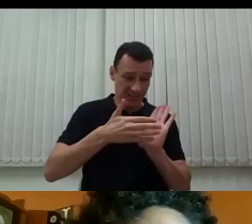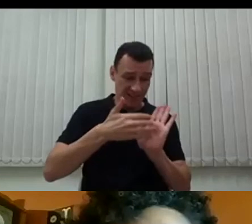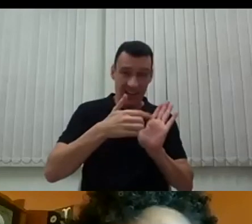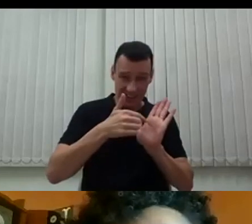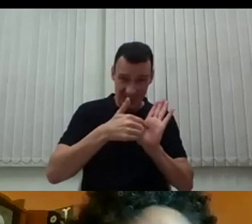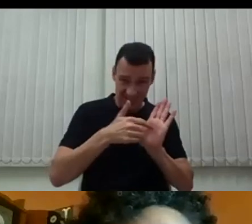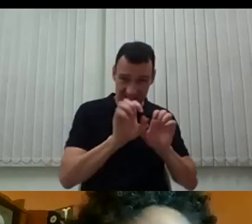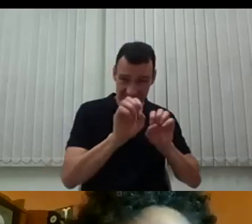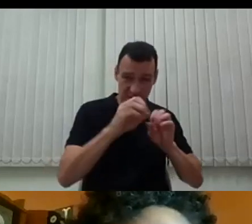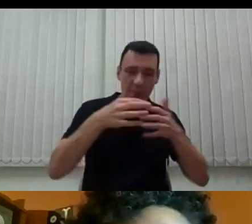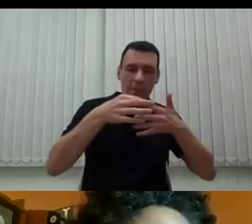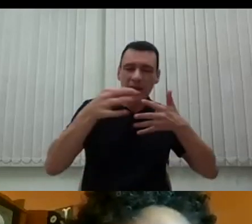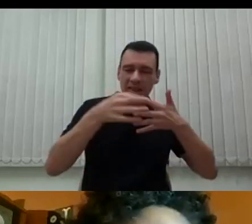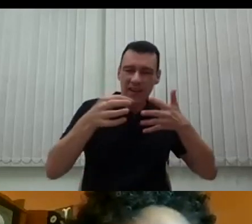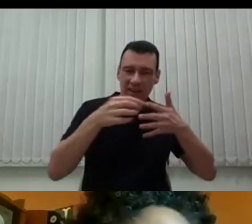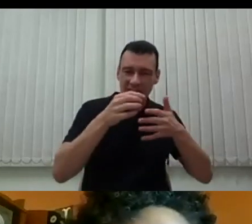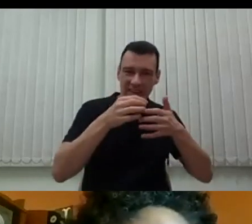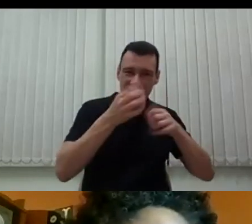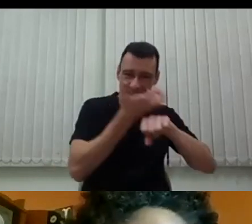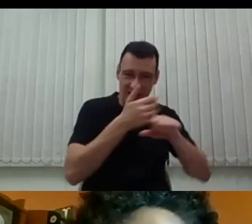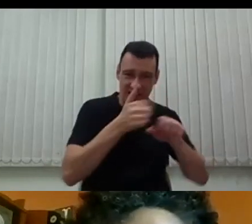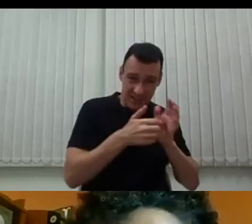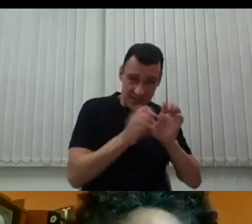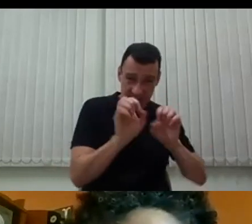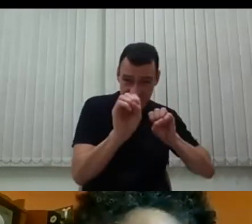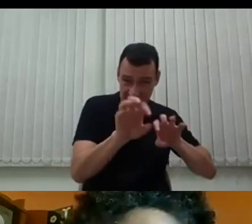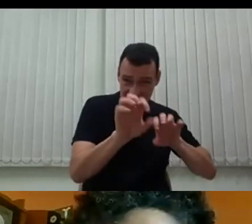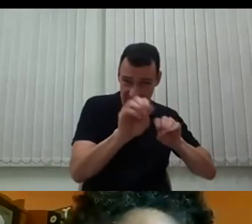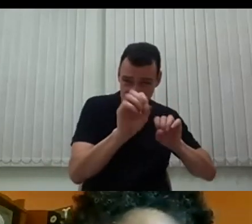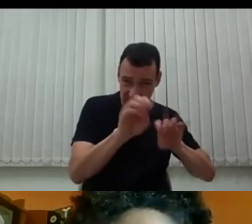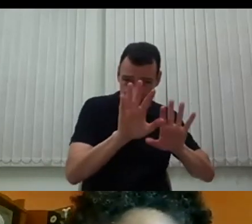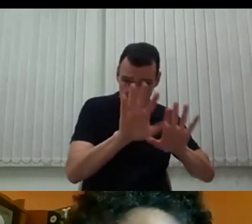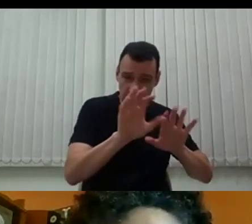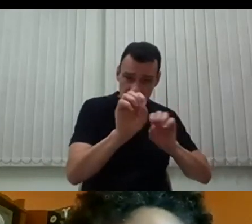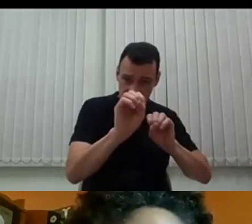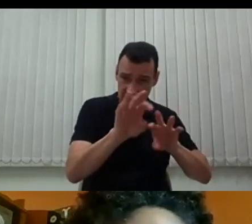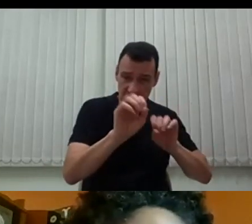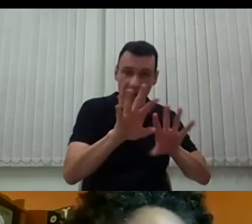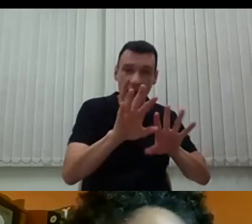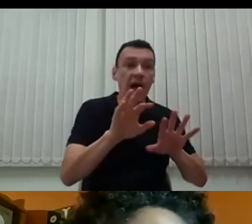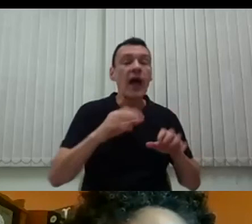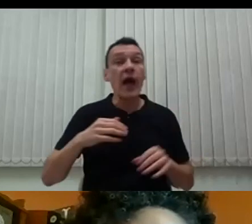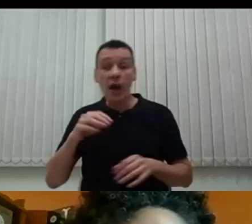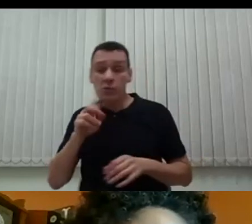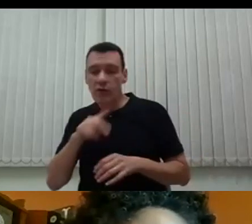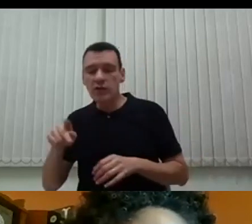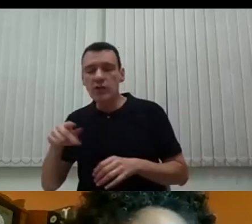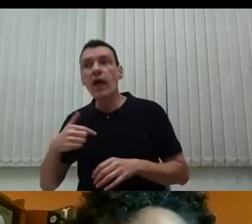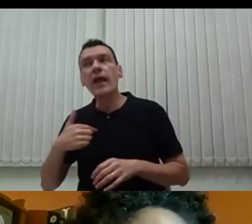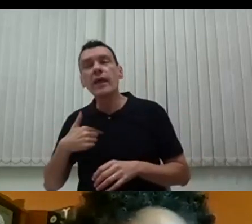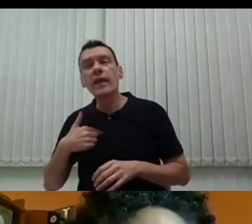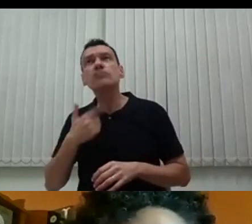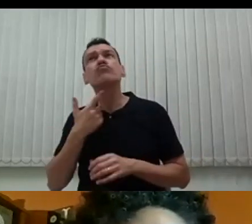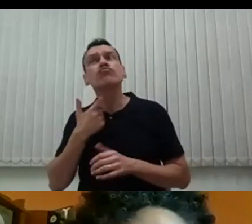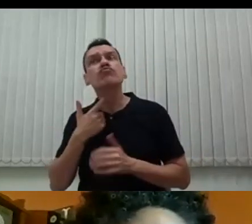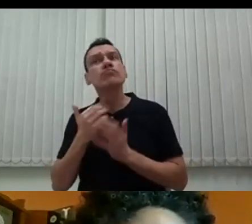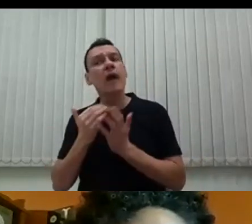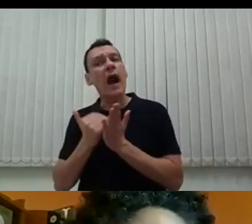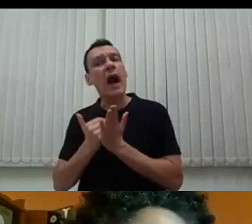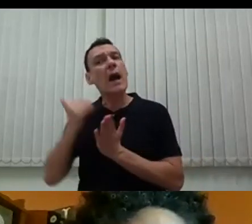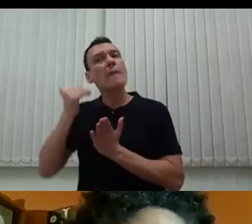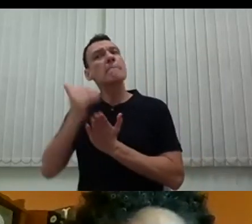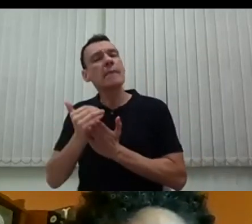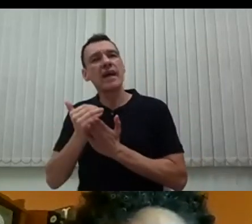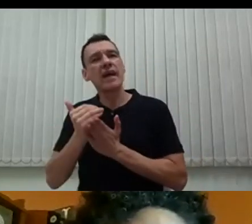90, 60, 90 horas, dá 1, 2 encontros para discutir literatura negra, então, produzida